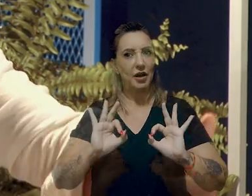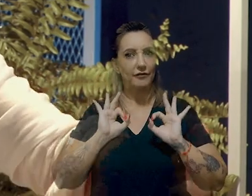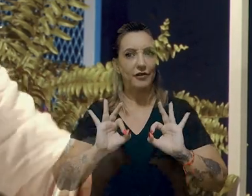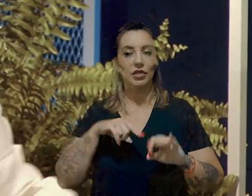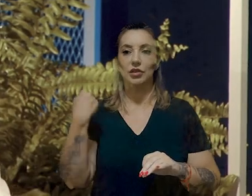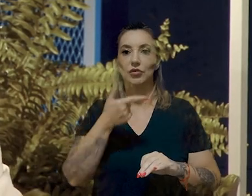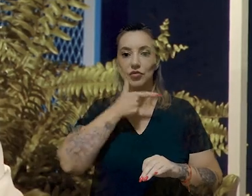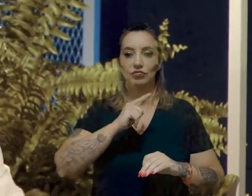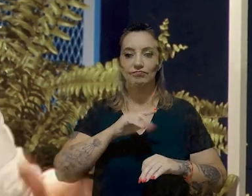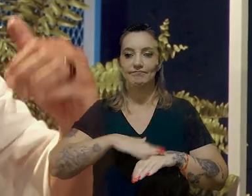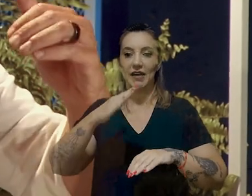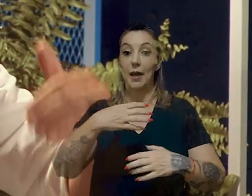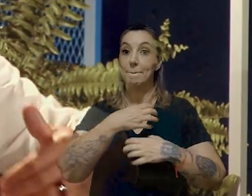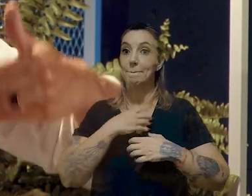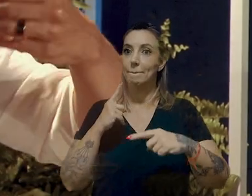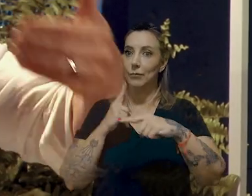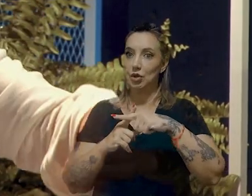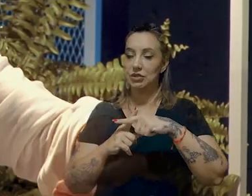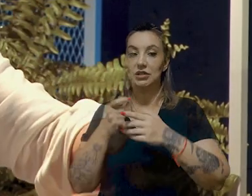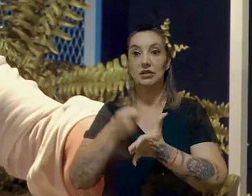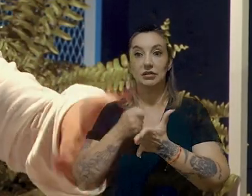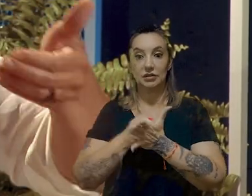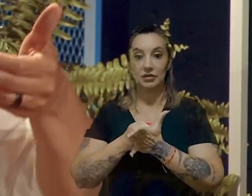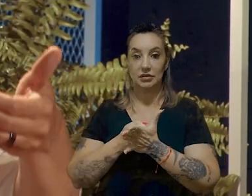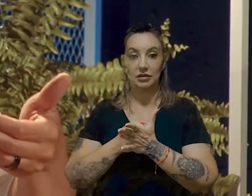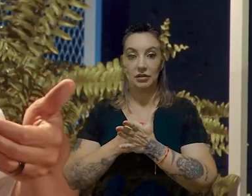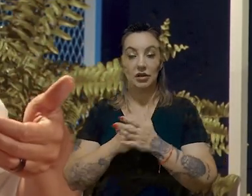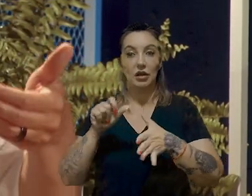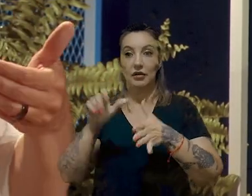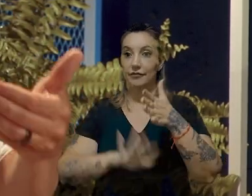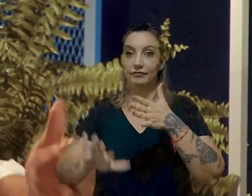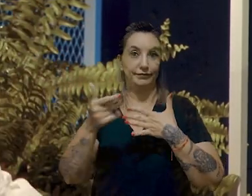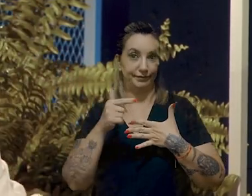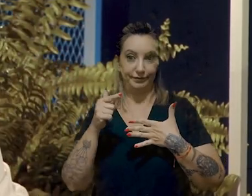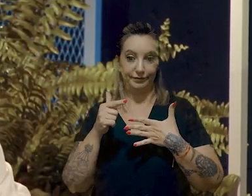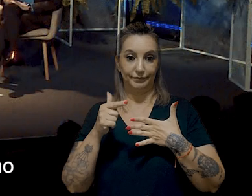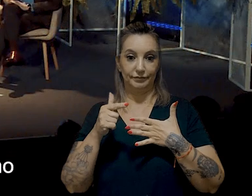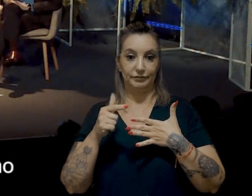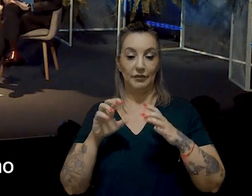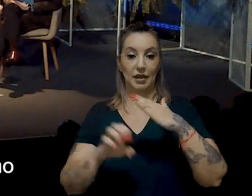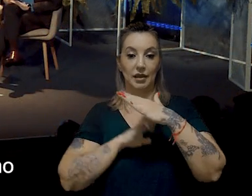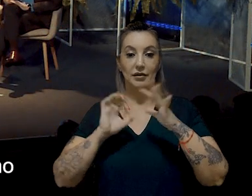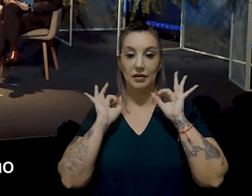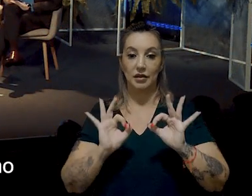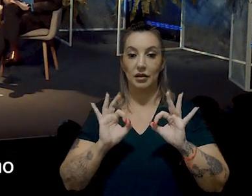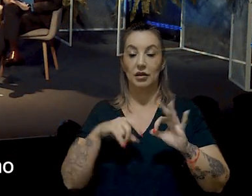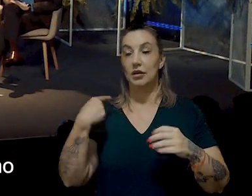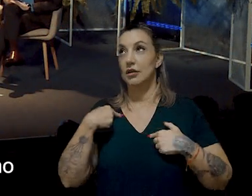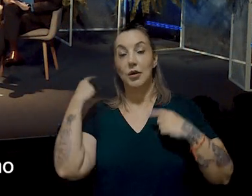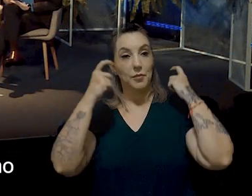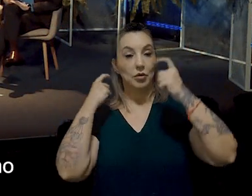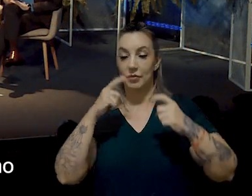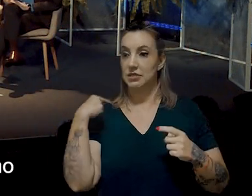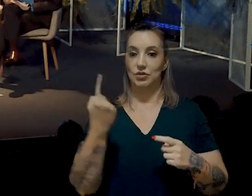ninguém para que a gente possa causar ainda mais Impacto positivo e garantir que a gente não vai ter uma vulnerabilidade ah na compania que é de fato uma